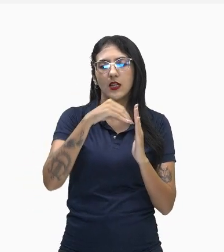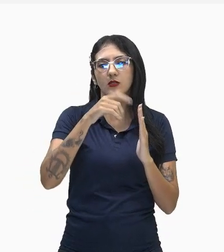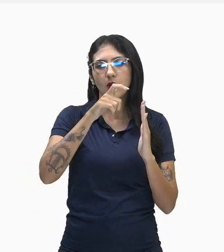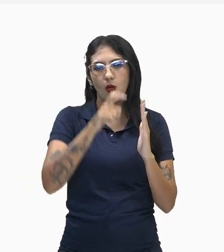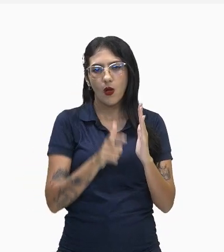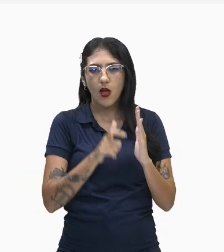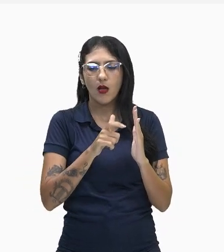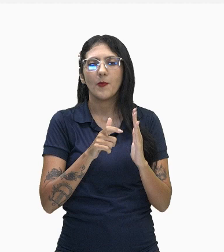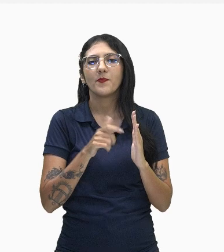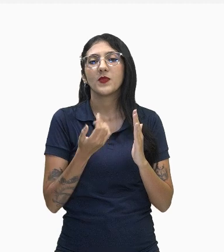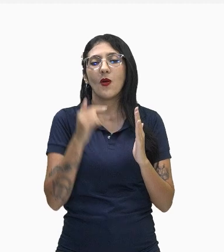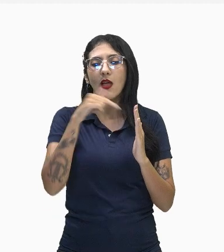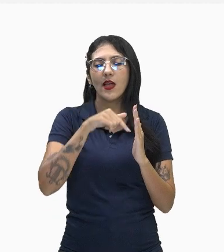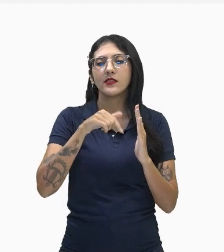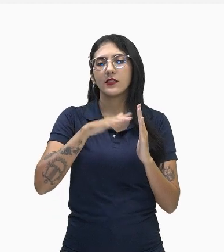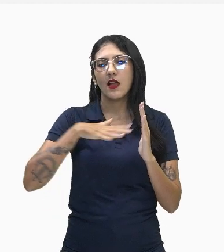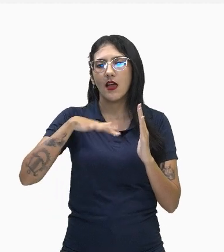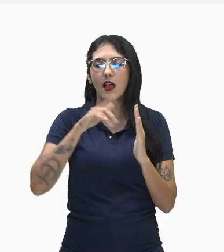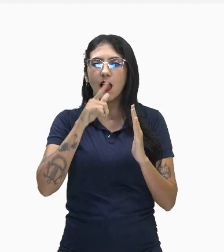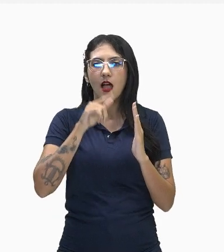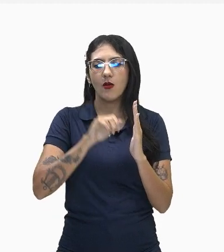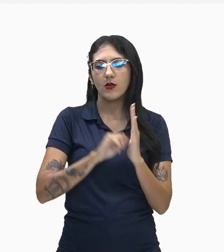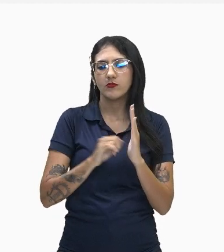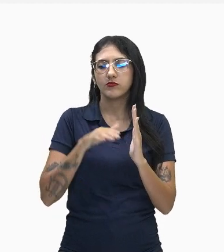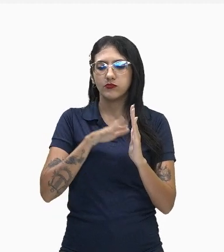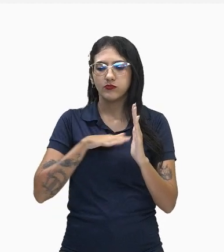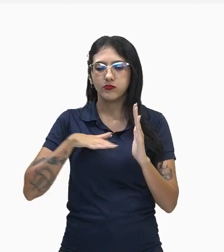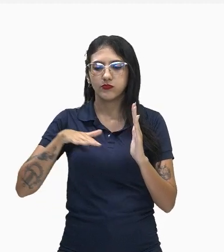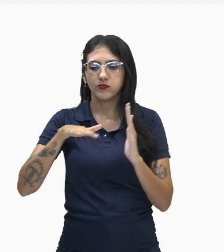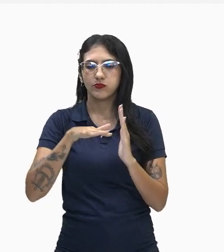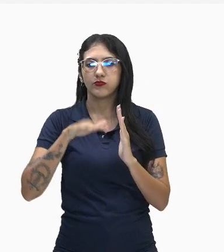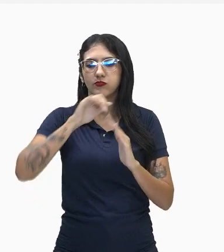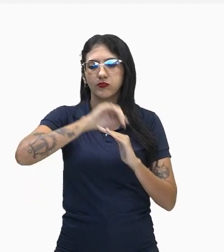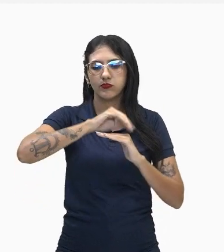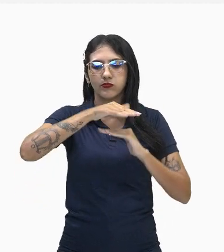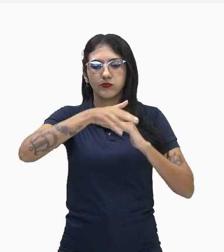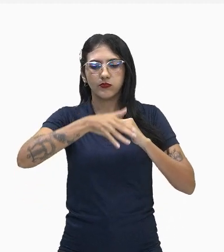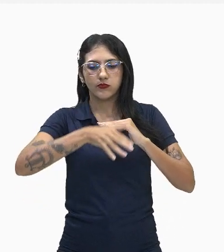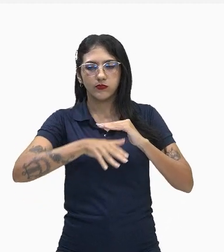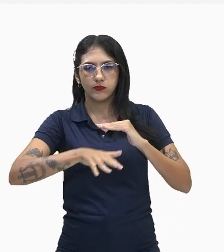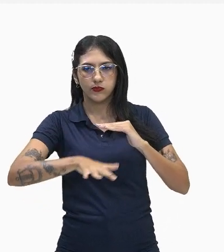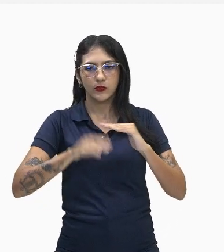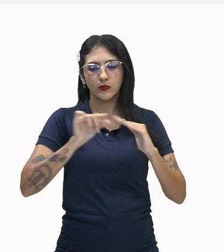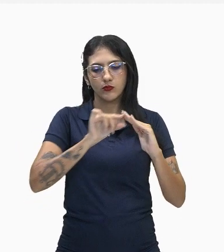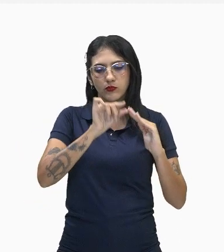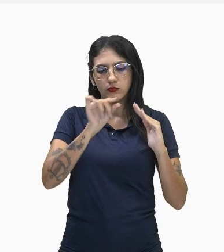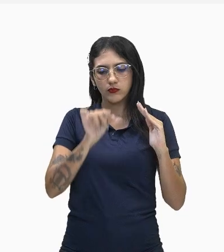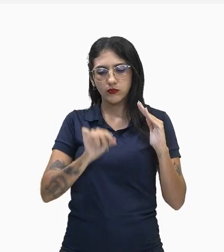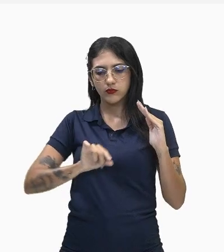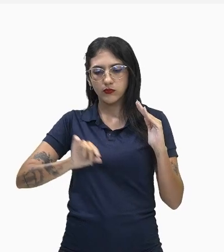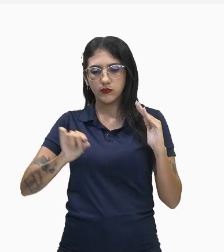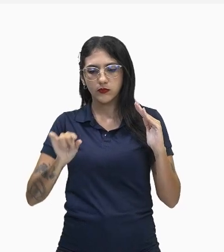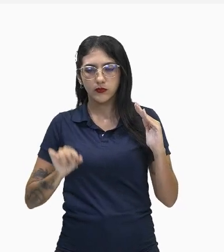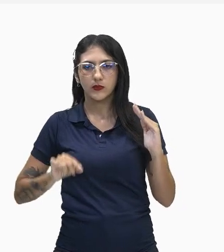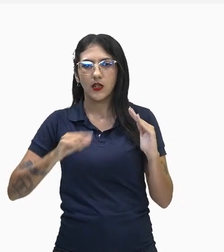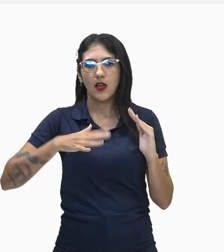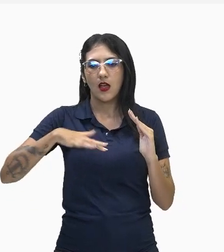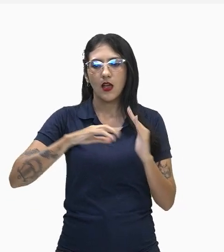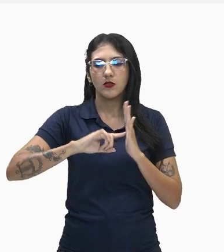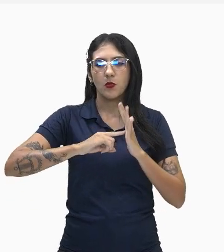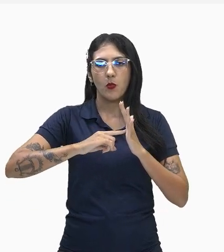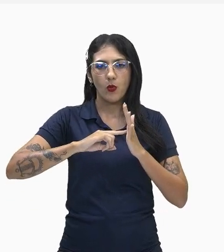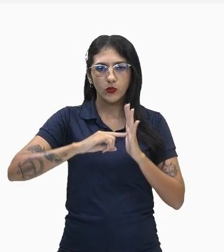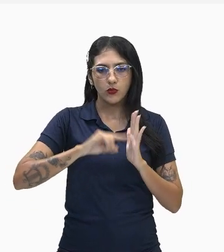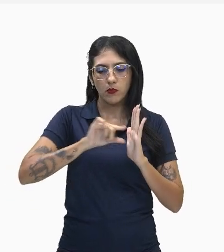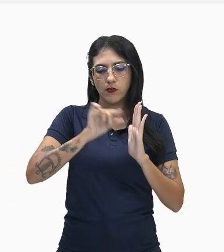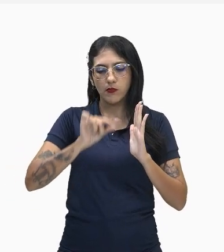reservatório. Essa água ela vai sendo liberada ali a partir de um fluxo controlado, vai passar pelas turbinas nas hidrelétricas,